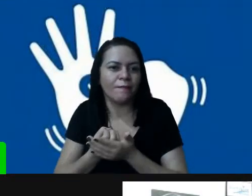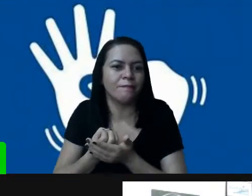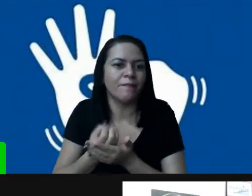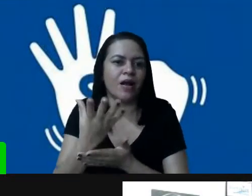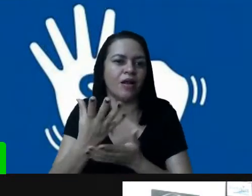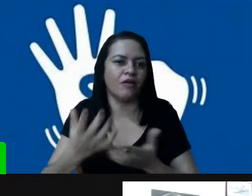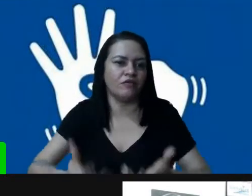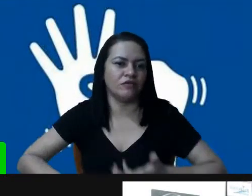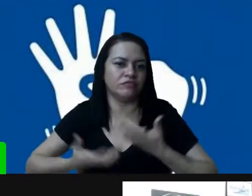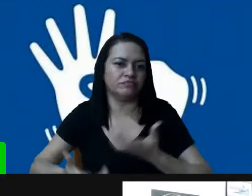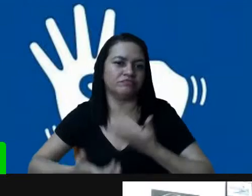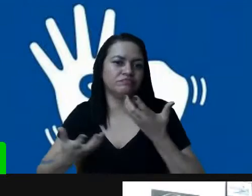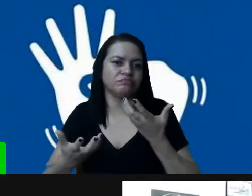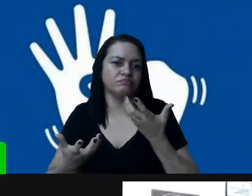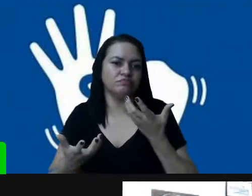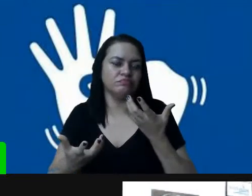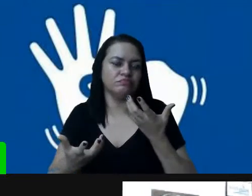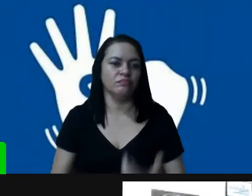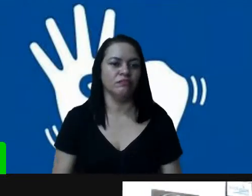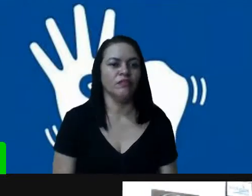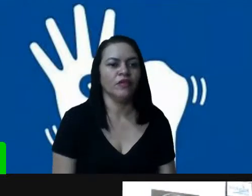pessoas?